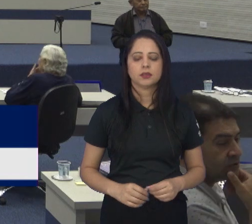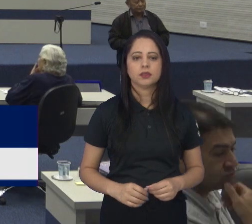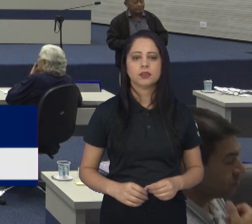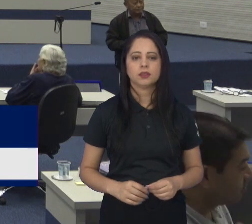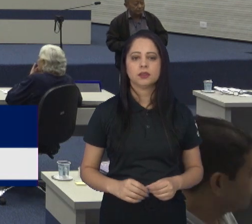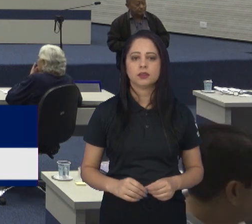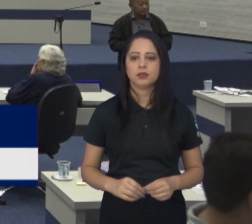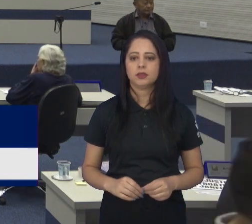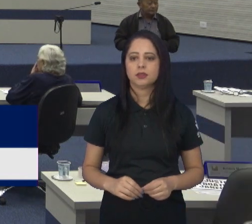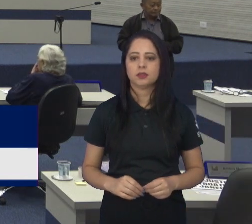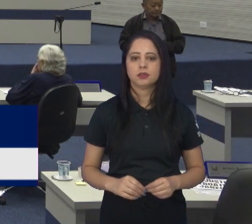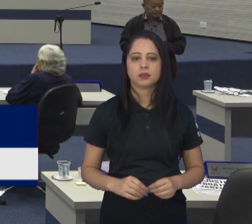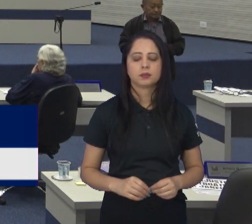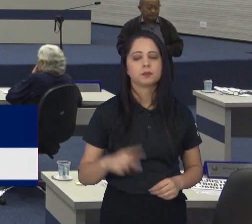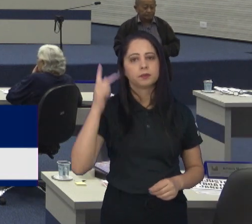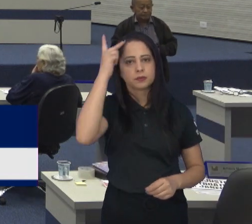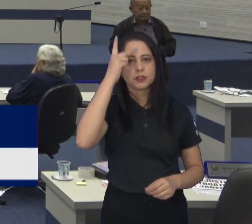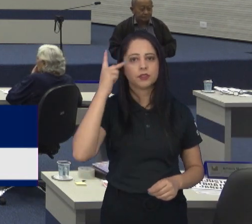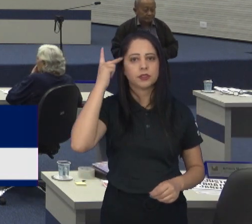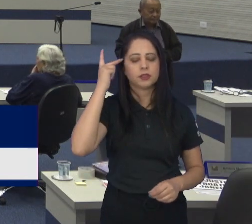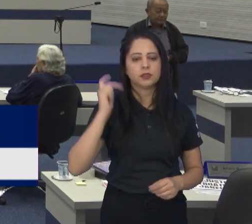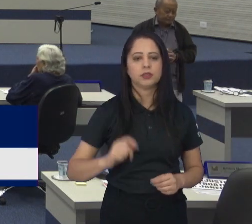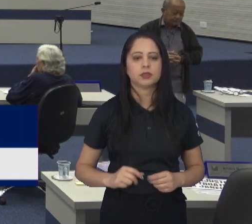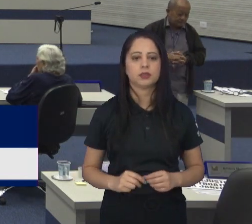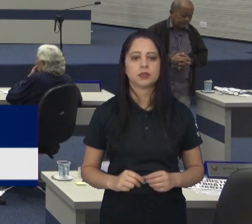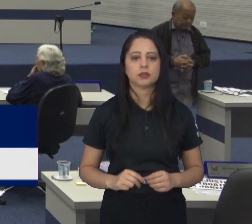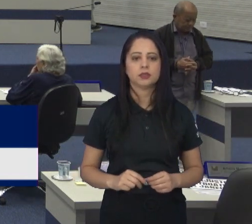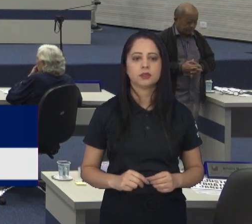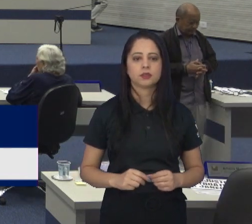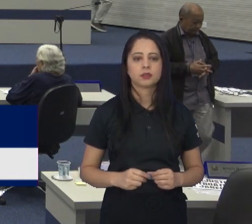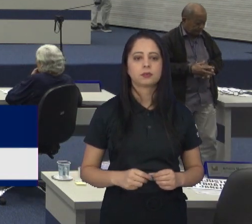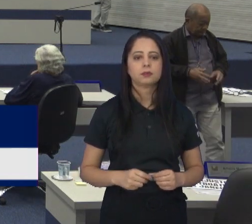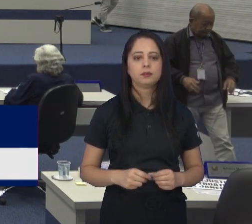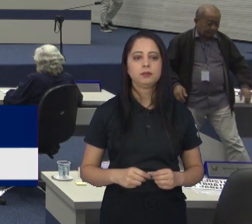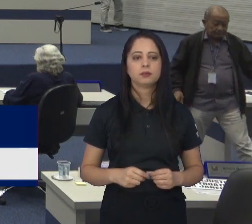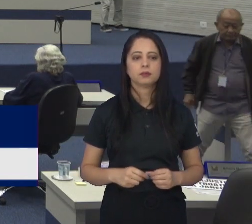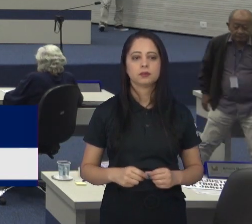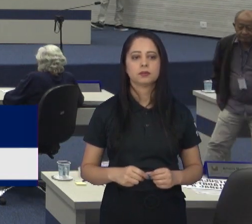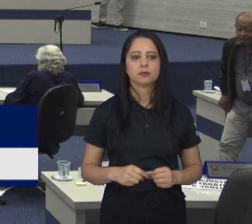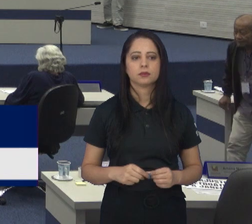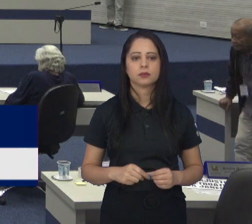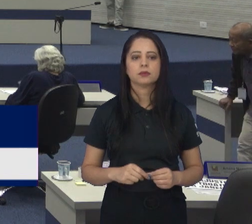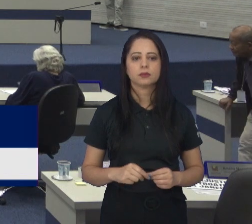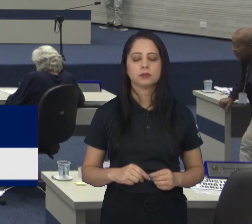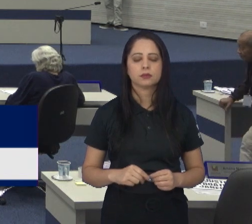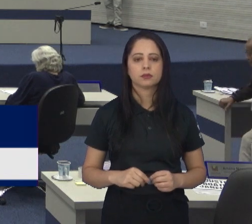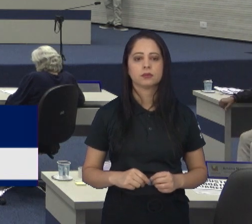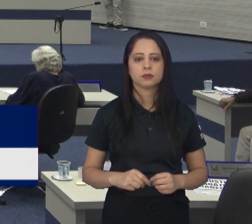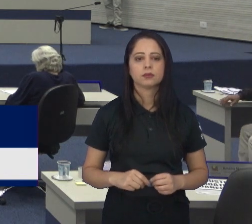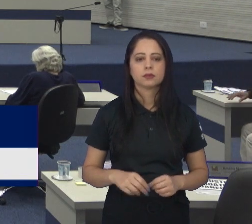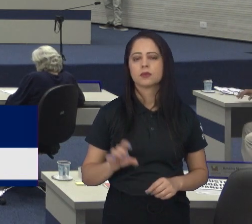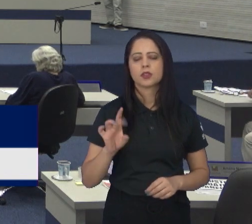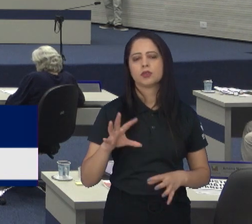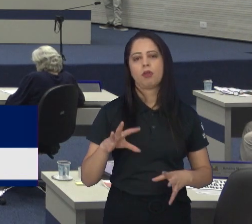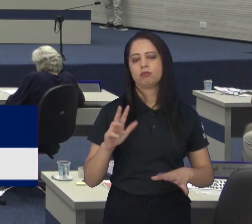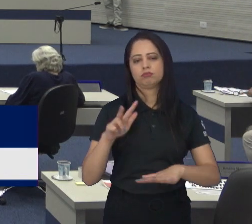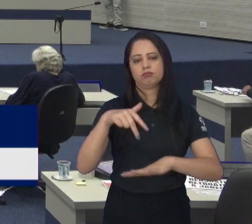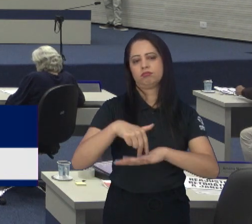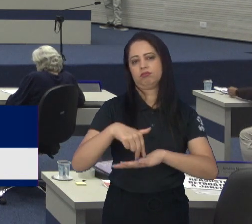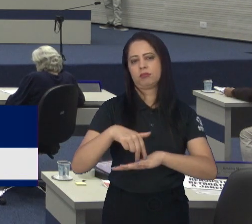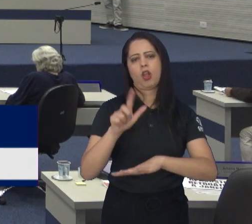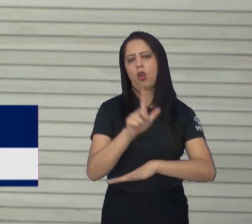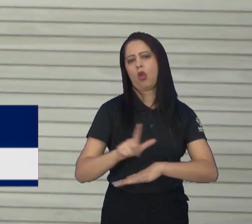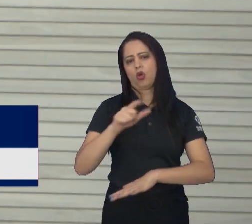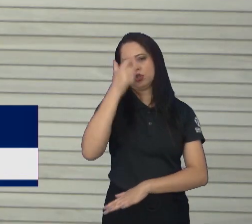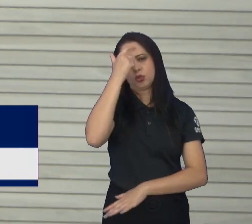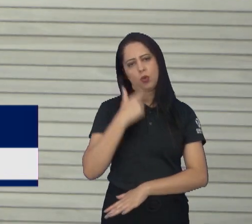Justificativa de votação, vereador Fernando Petit. Bom dia, presidente, bom dia a todos os vereadores, o MDB, né, juntamente aqui, eu, vereador